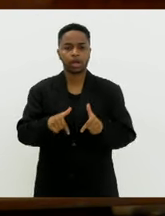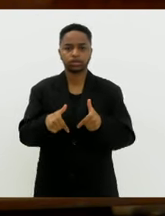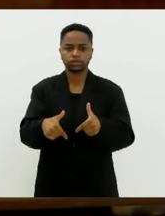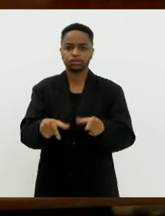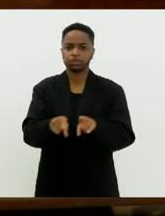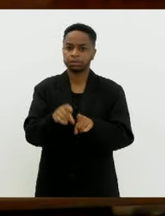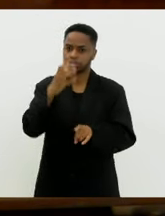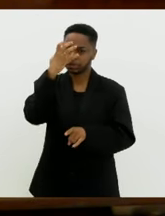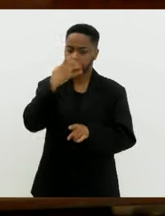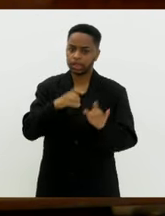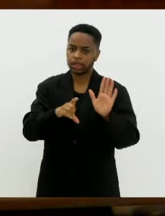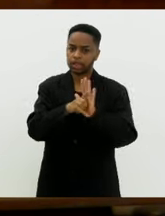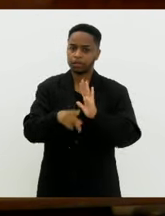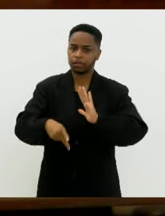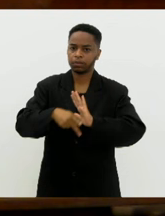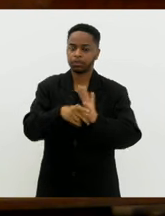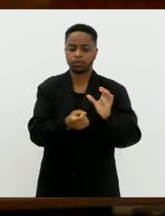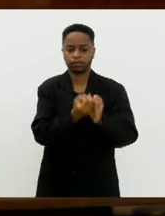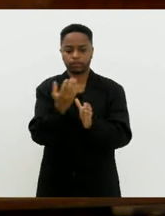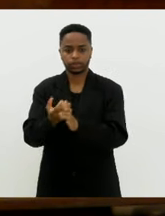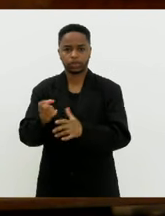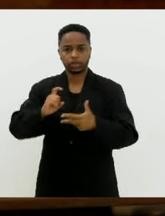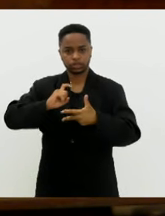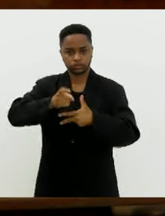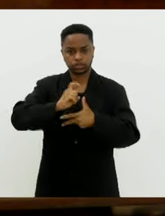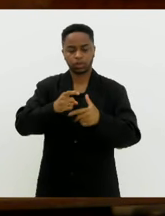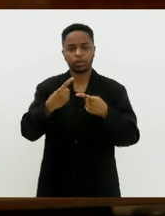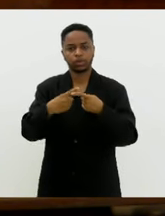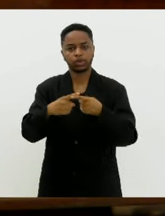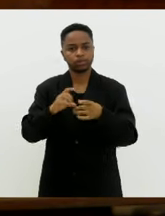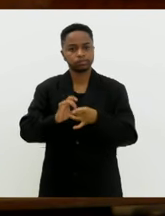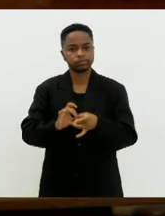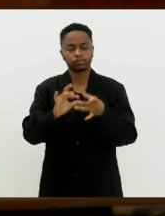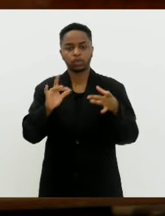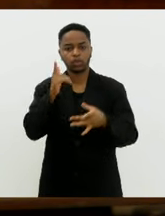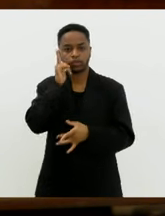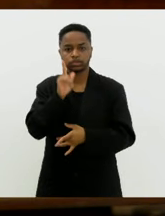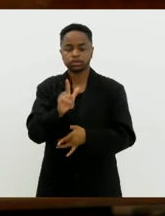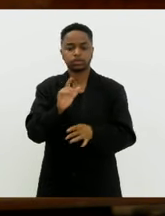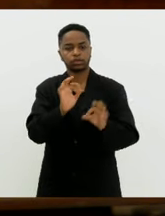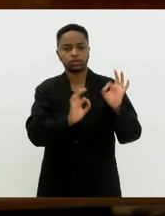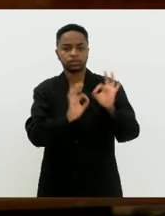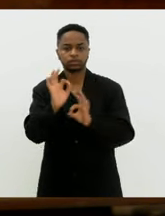do Executivo que permitiram a otimização dos fundos estaduais.